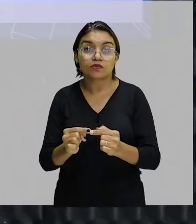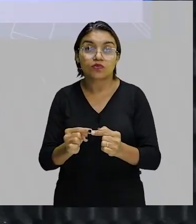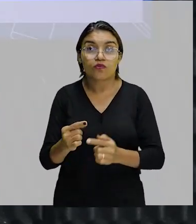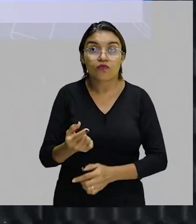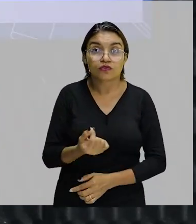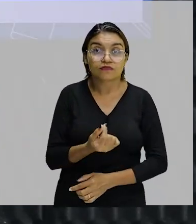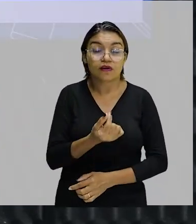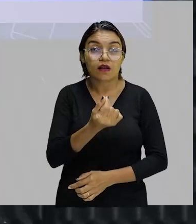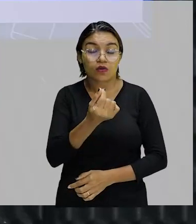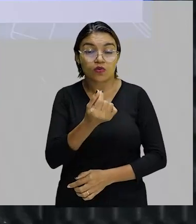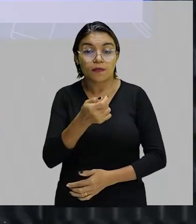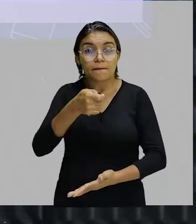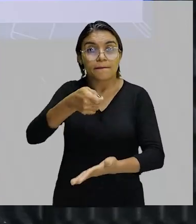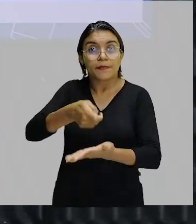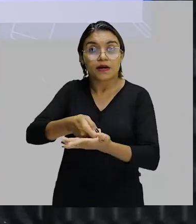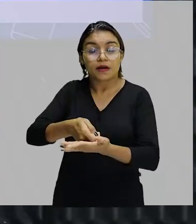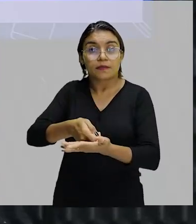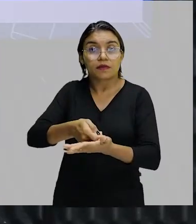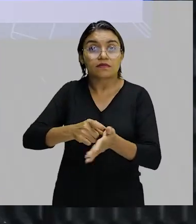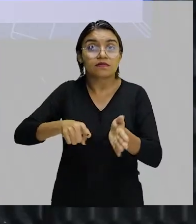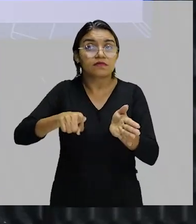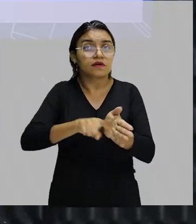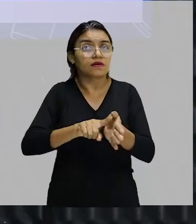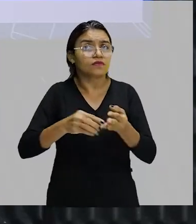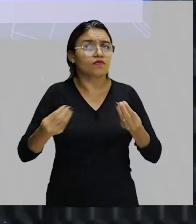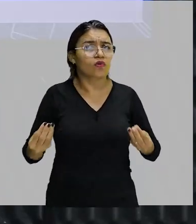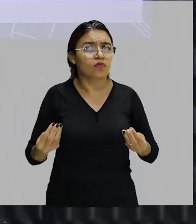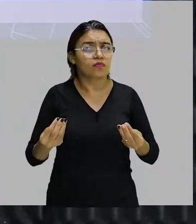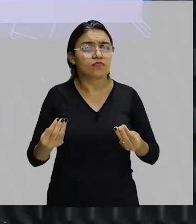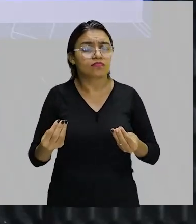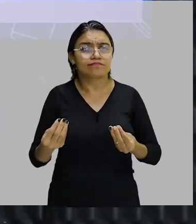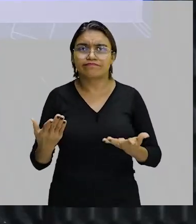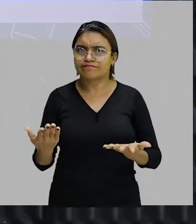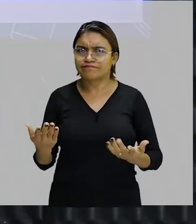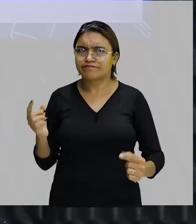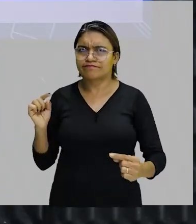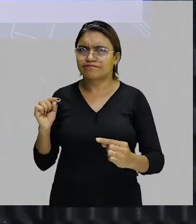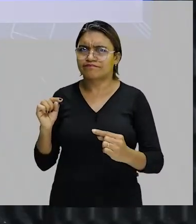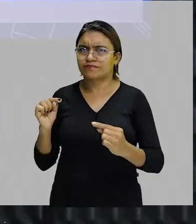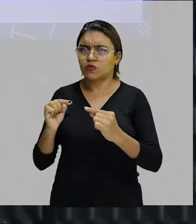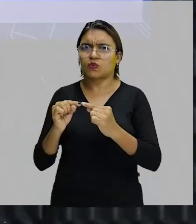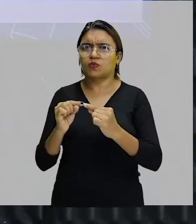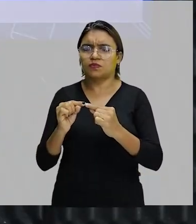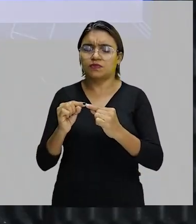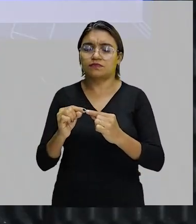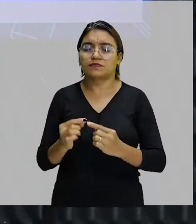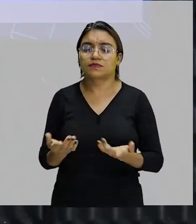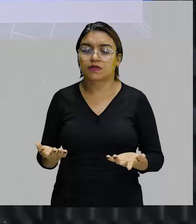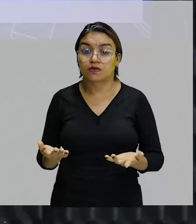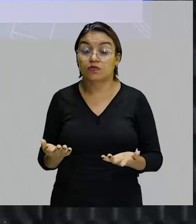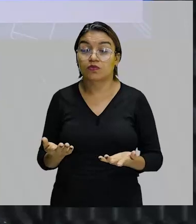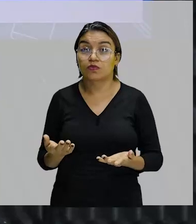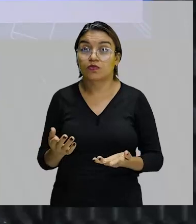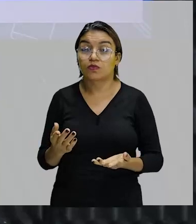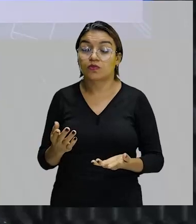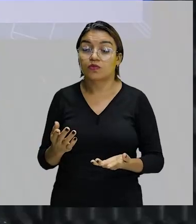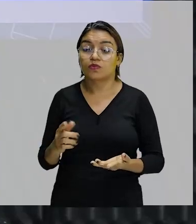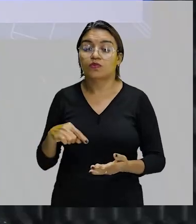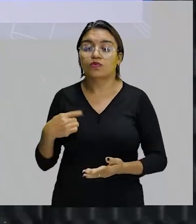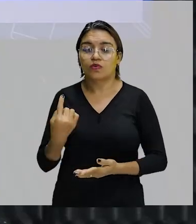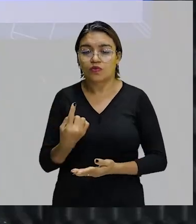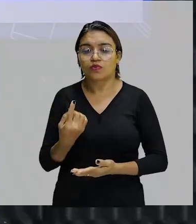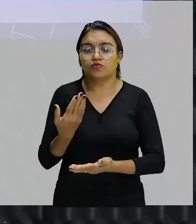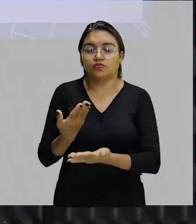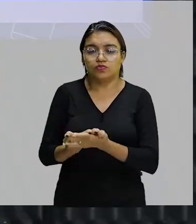fazer pagamento de um valor negativo? Não faz sentido, né? Então, por esse motivo é que eu não estou